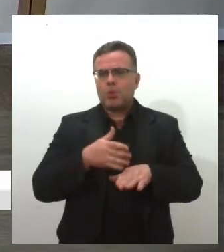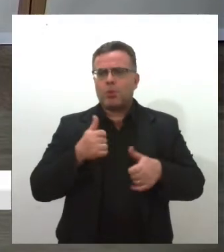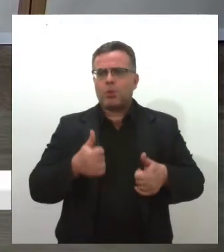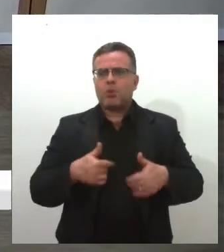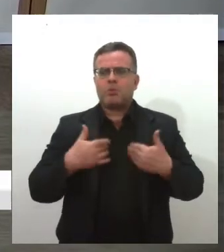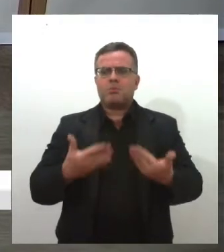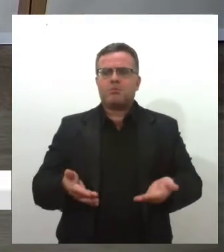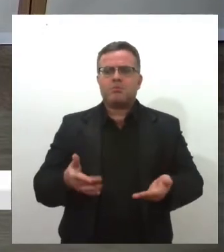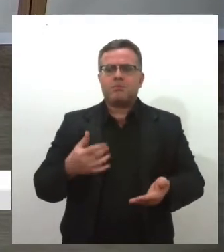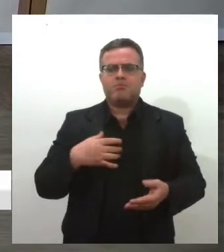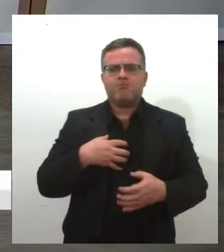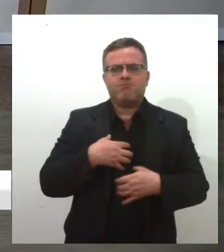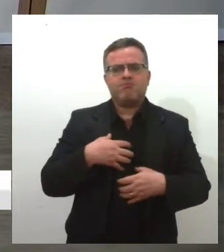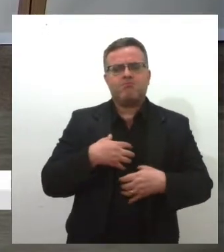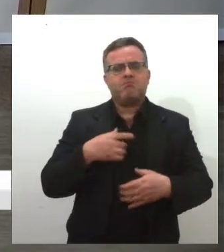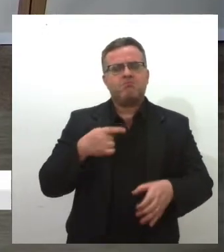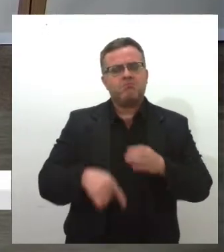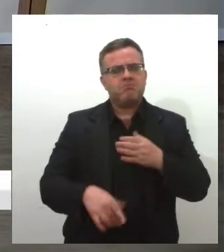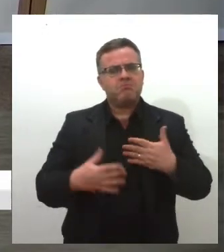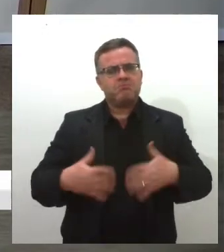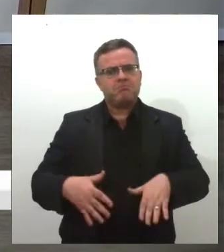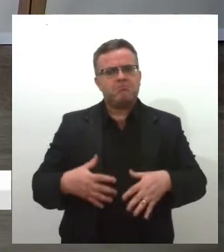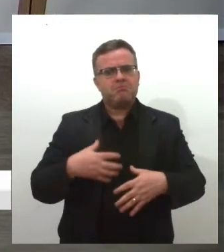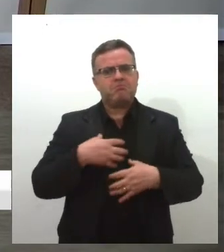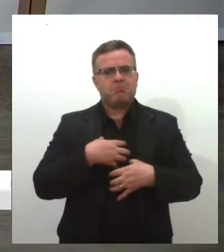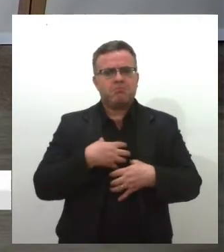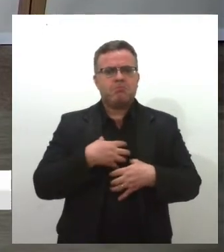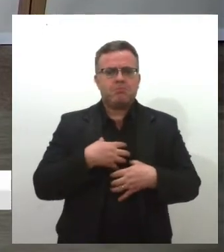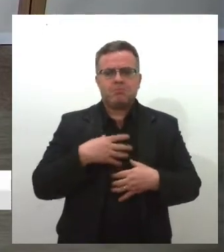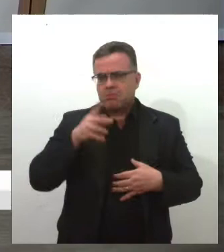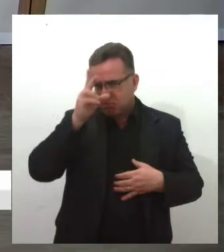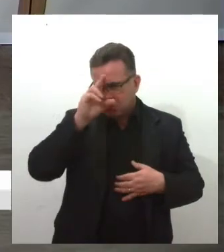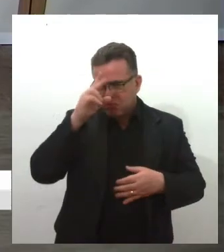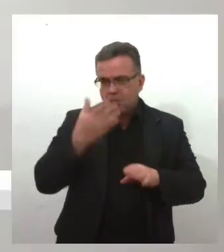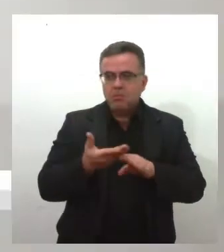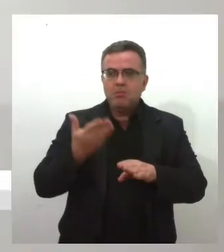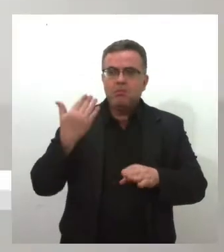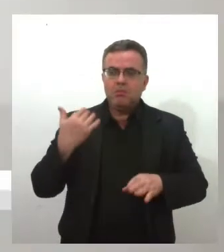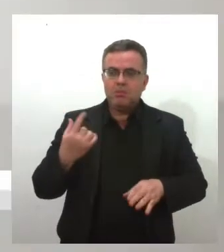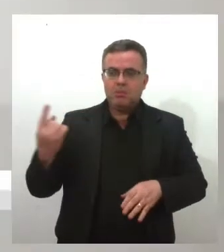também. E eu lembro bem que teve um dia que uma delas